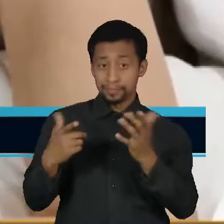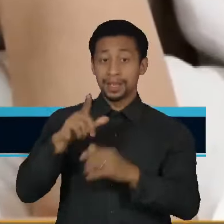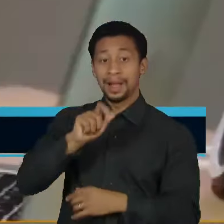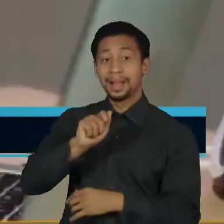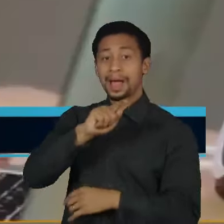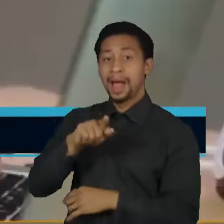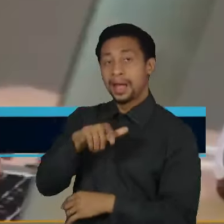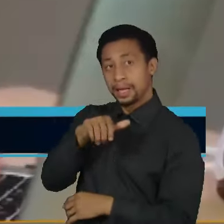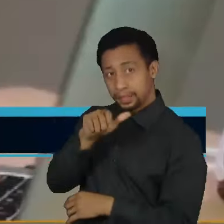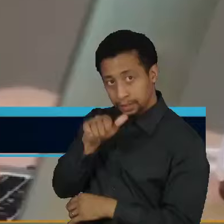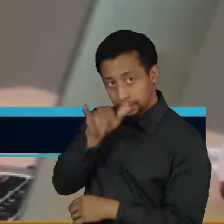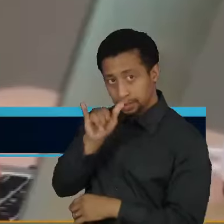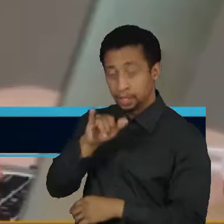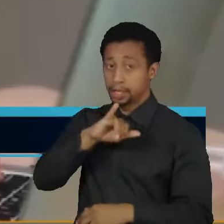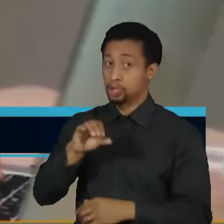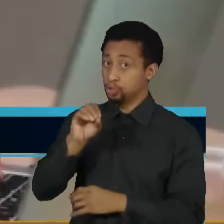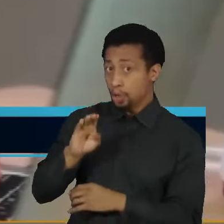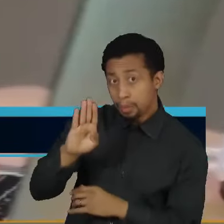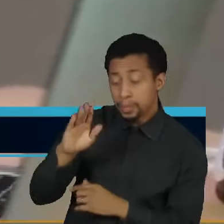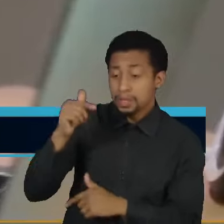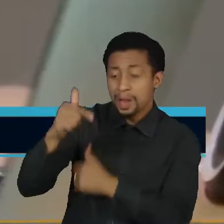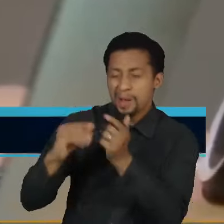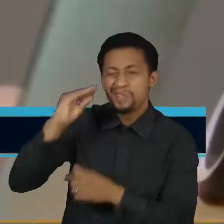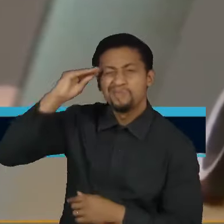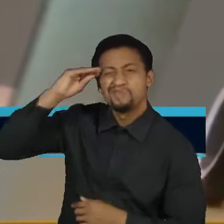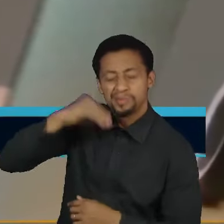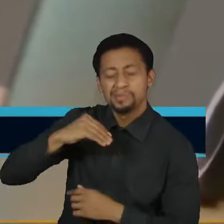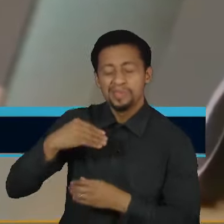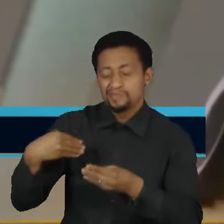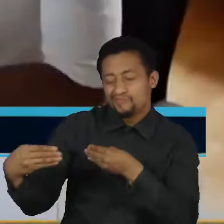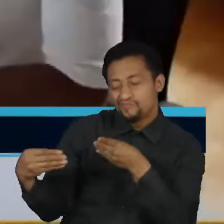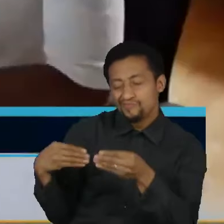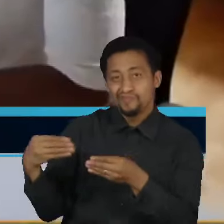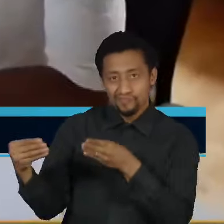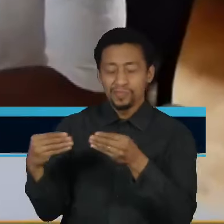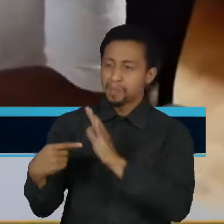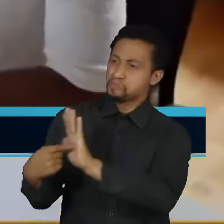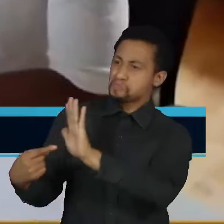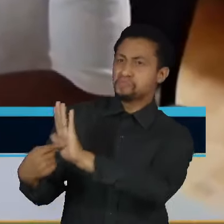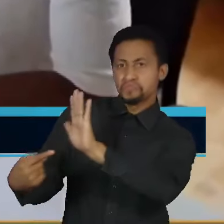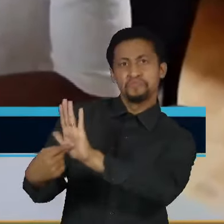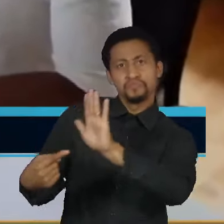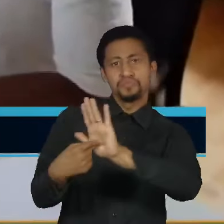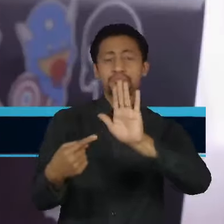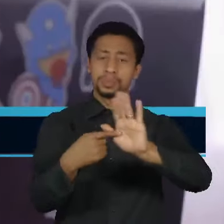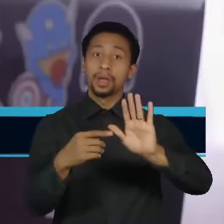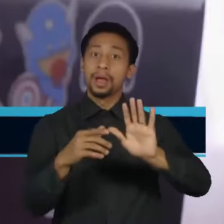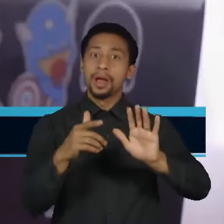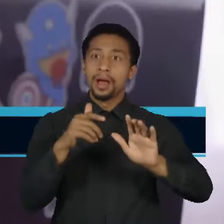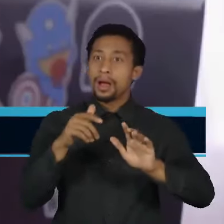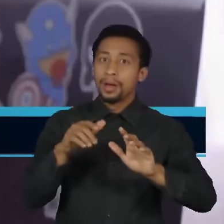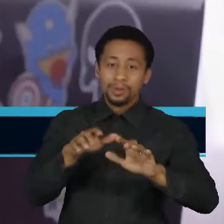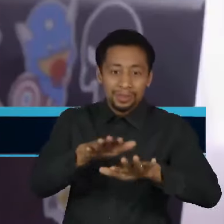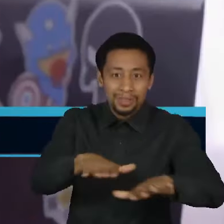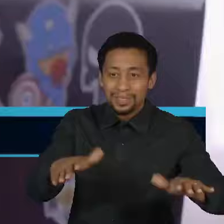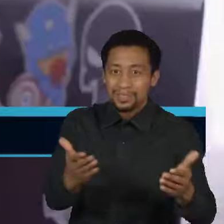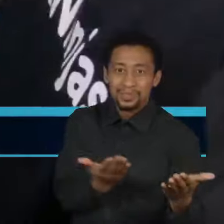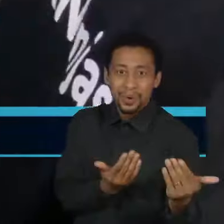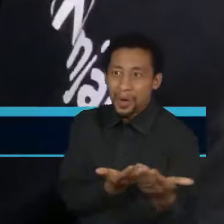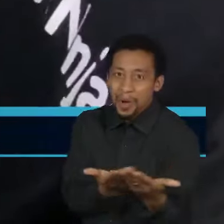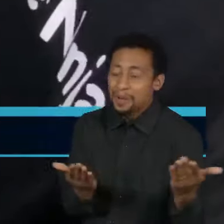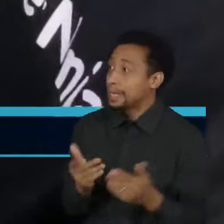ela passou a estimular seus seguidores a procurar um trabalho como o dela, menos estressante, à distância e que pague